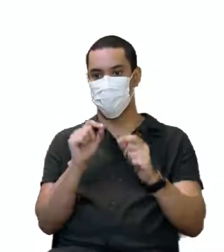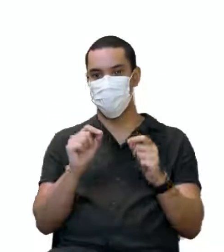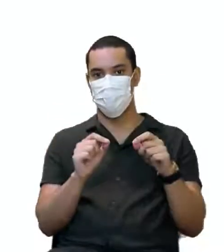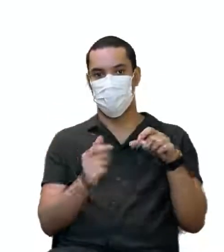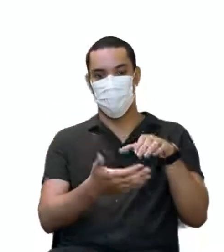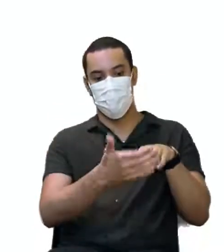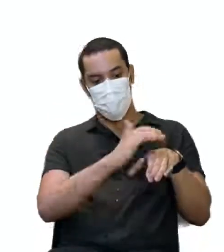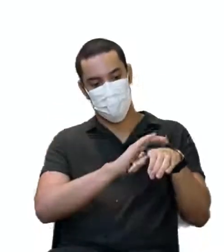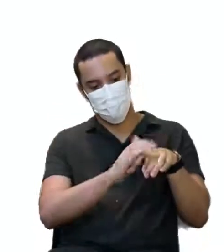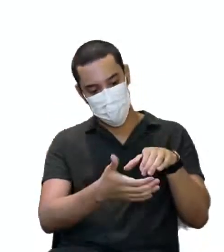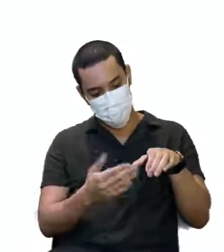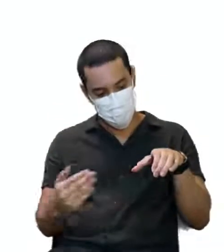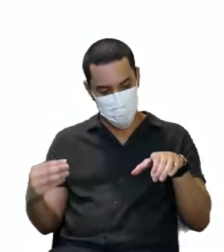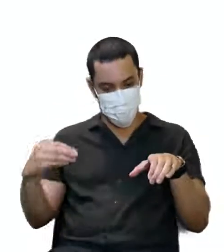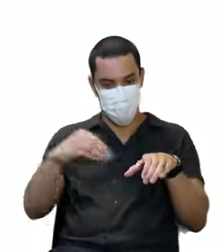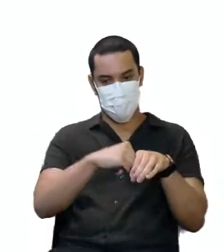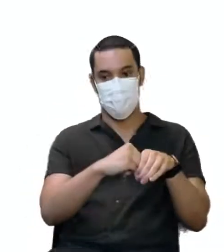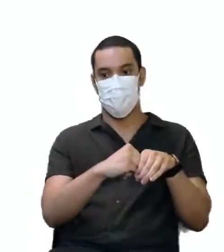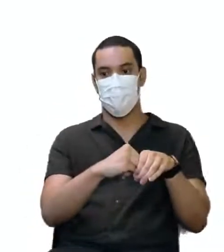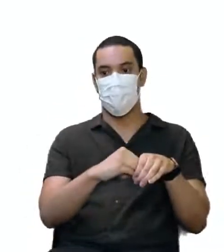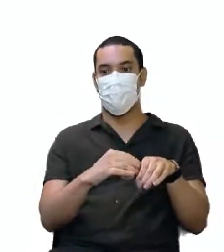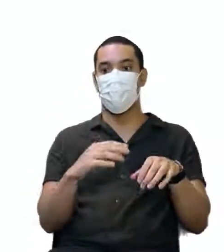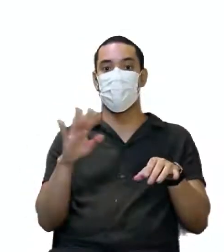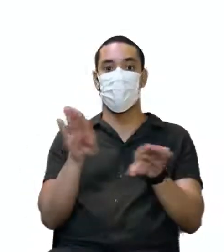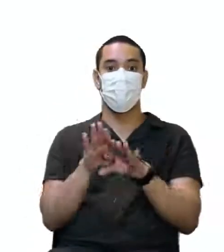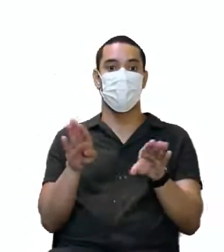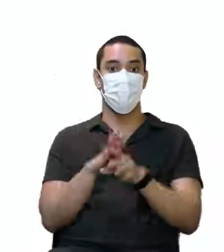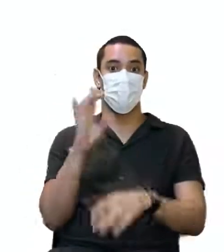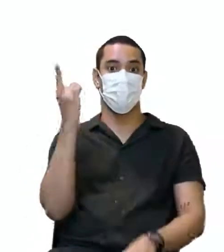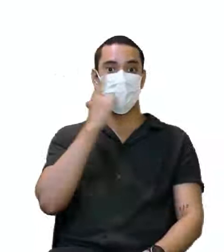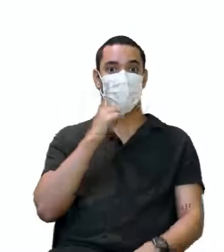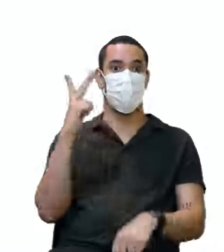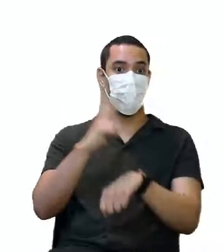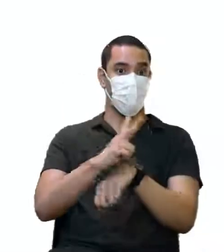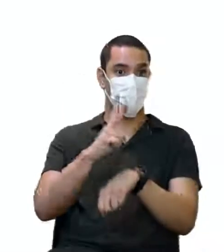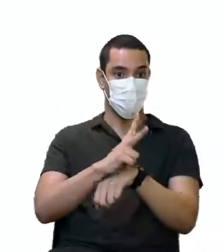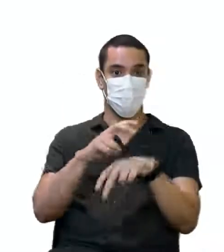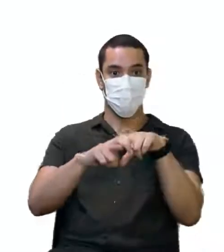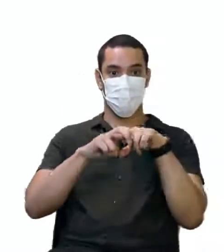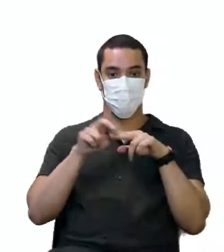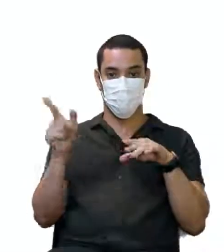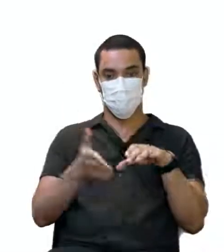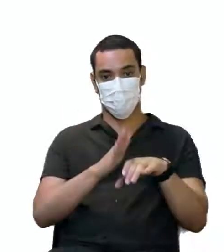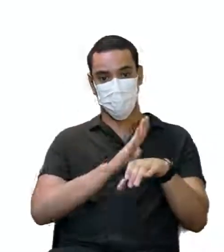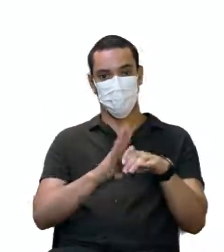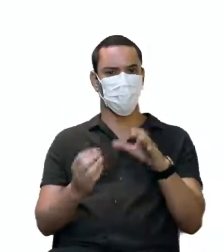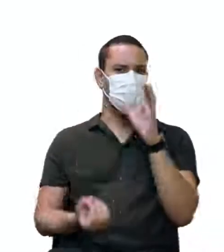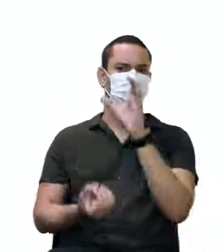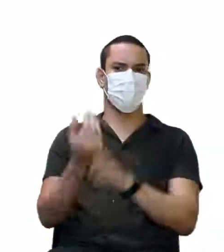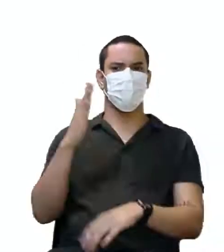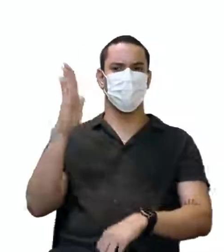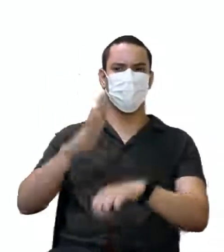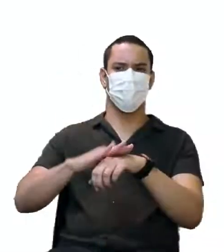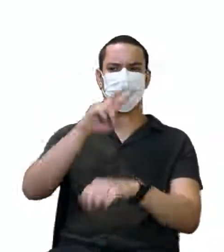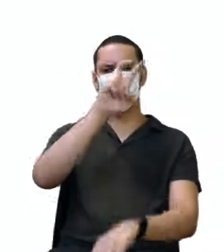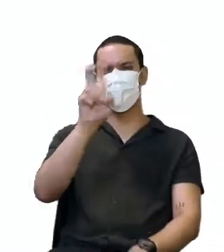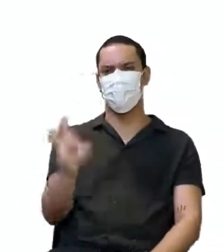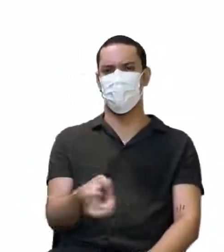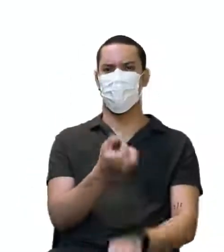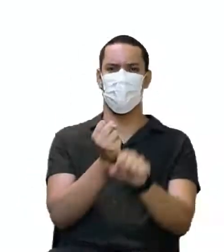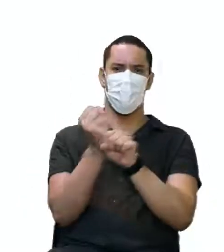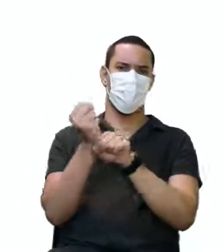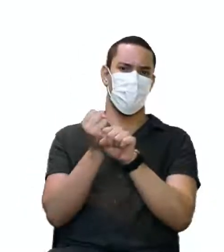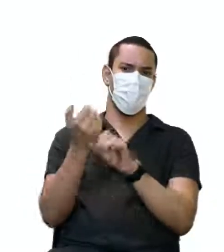seus descendentes, né? E se proteger também no período noturno. Esse hominídeo apareceu no planeta há mais de 5 milhões de